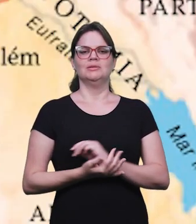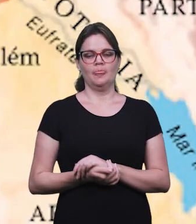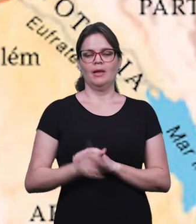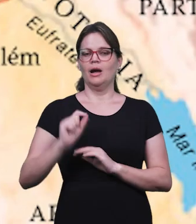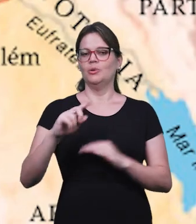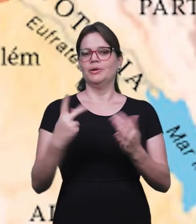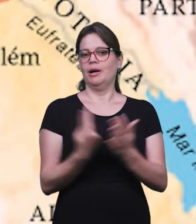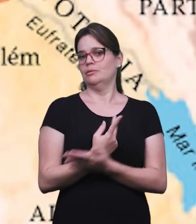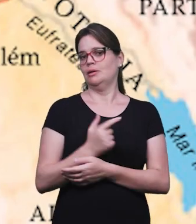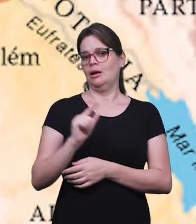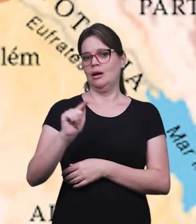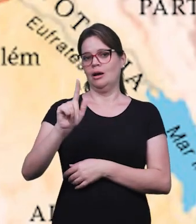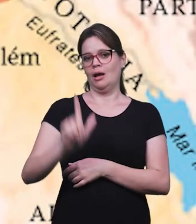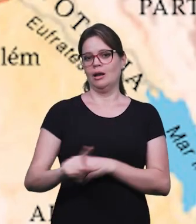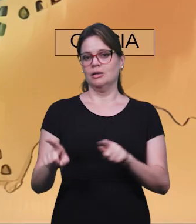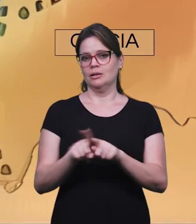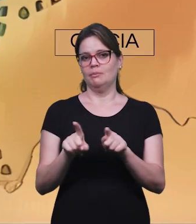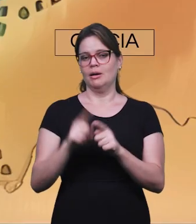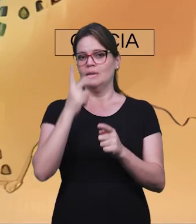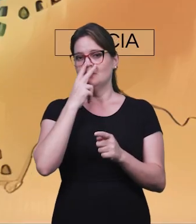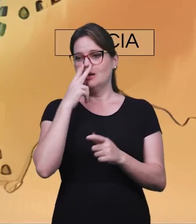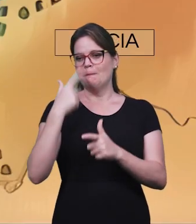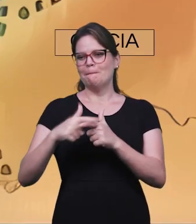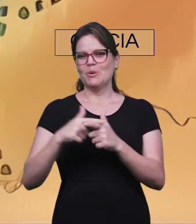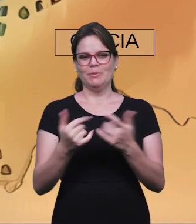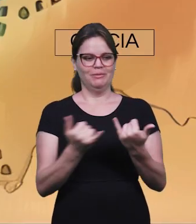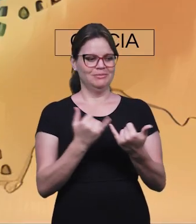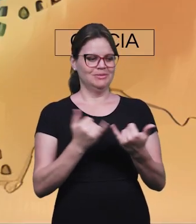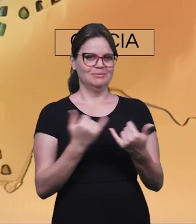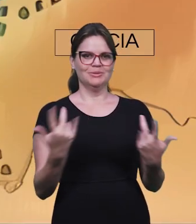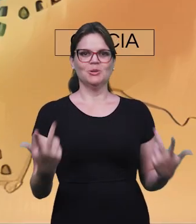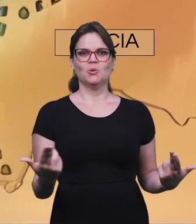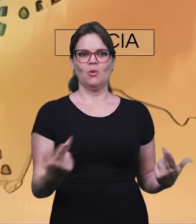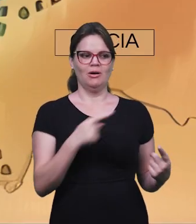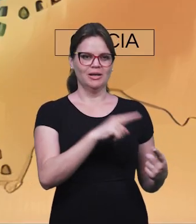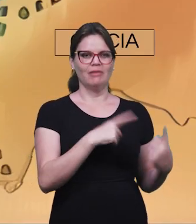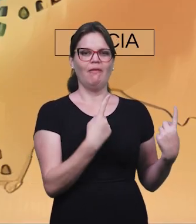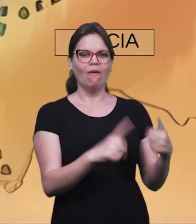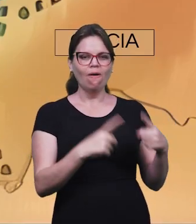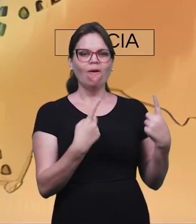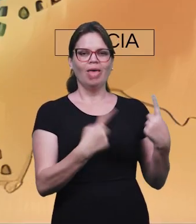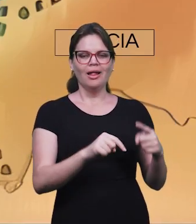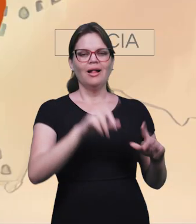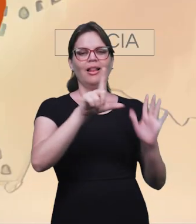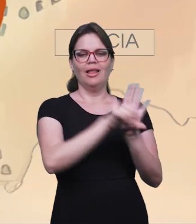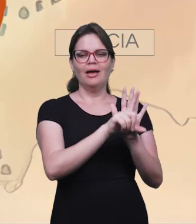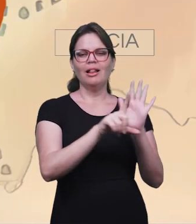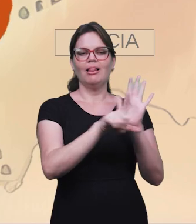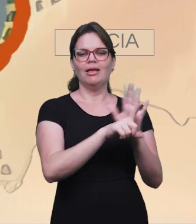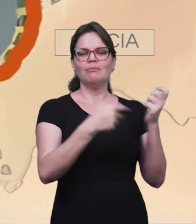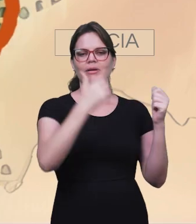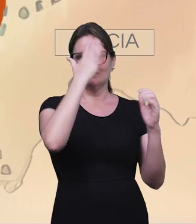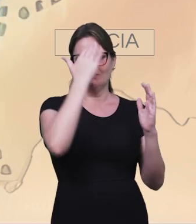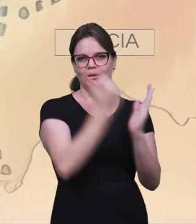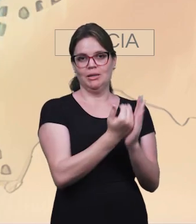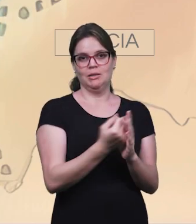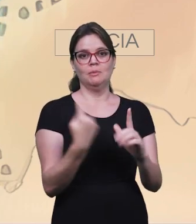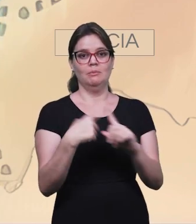viagem, ele passou pela Galácia e falou aos Gálatas, 3 igrejas,